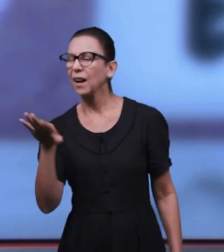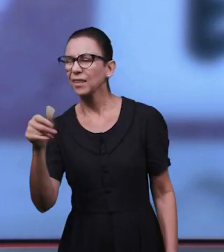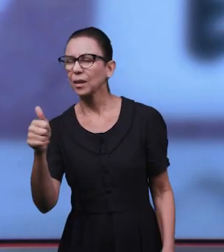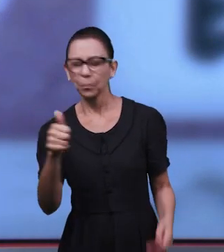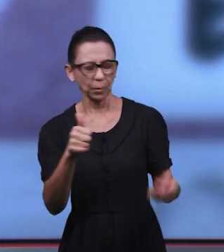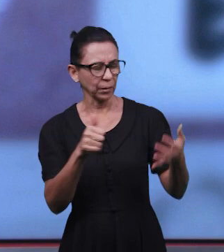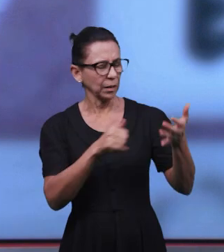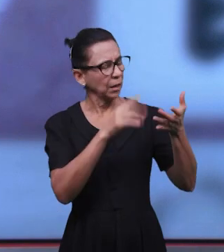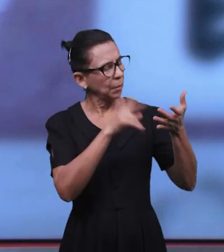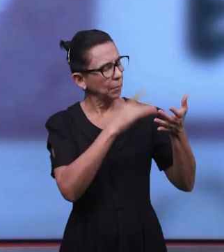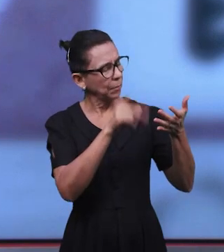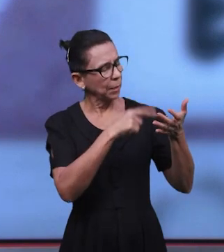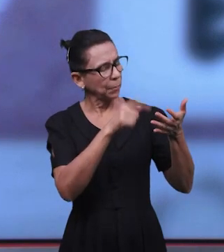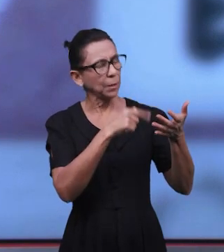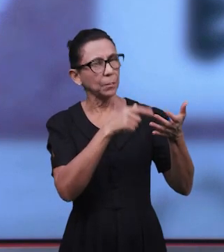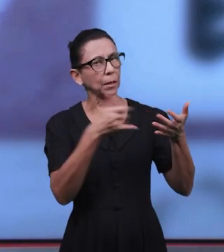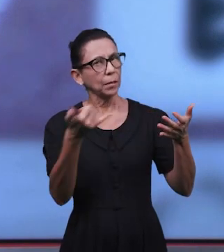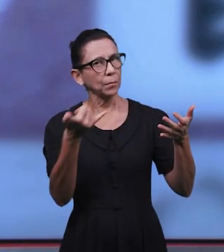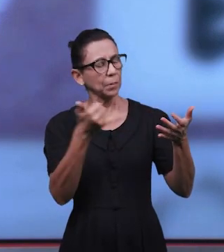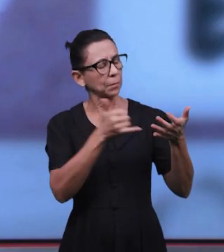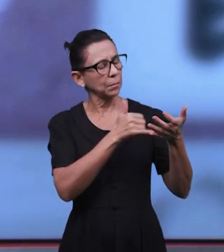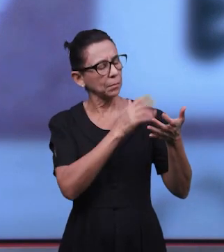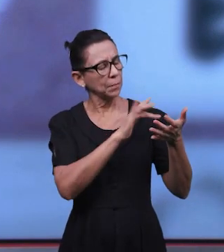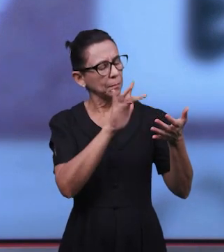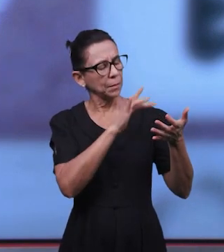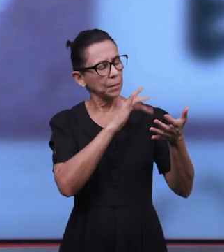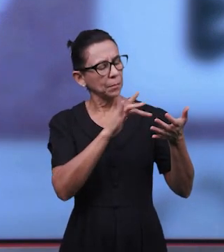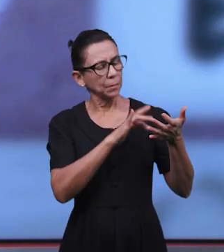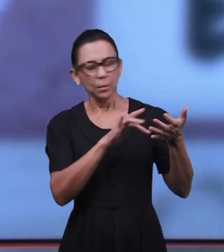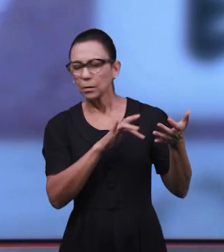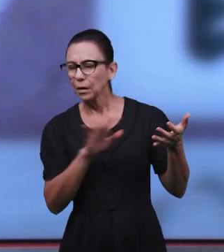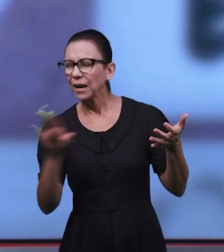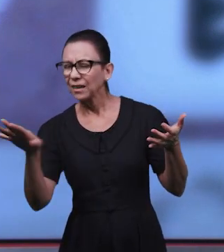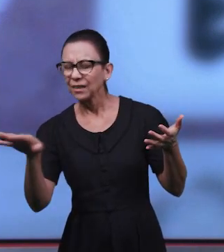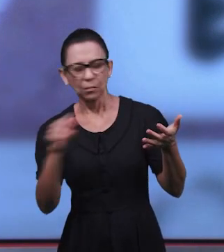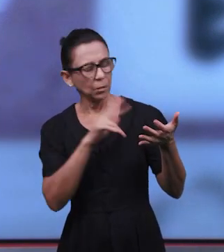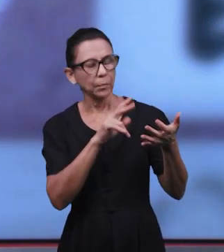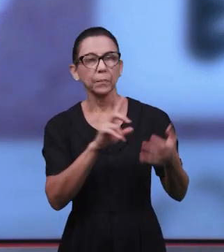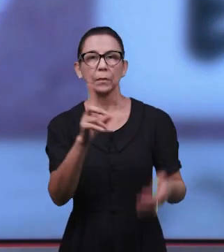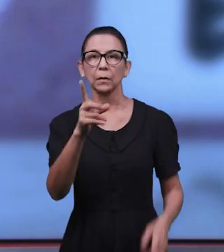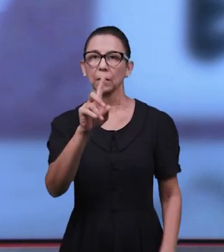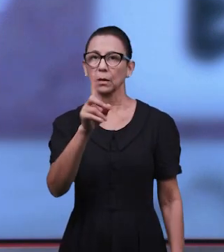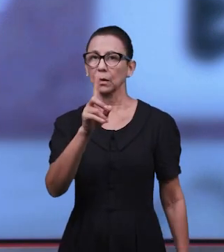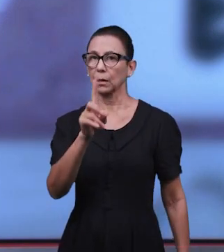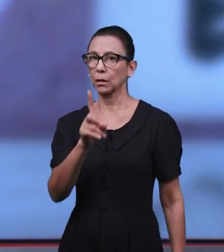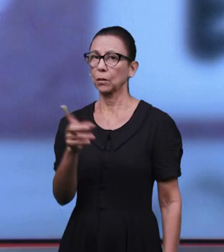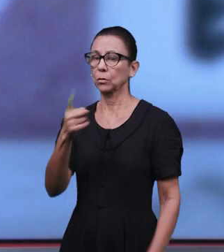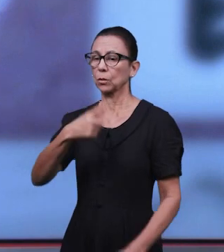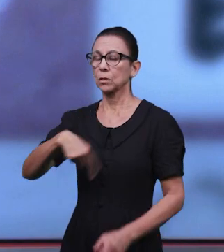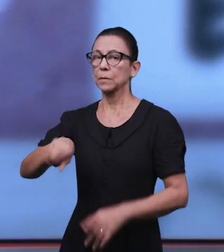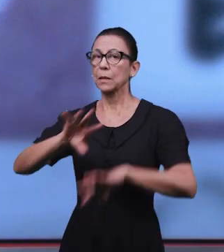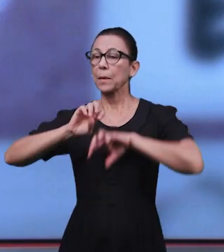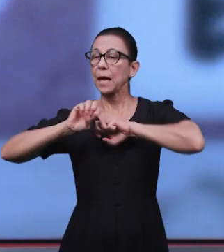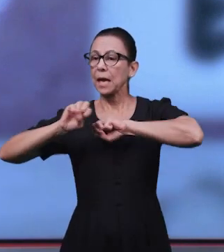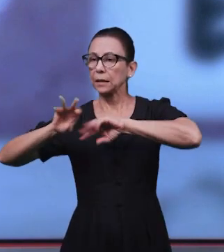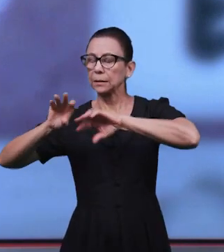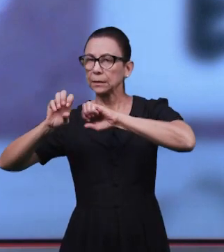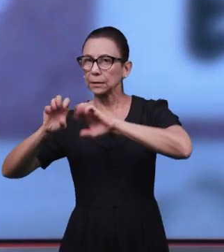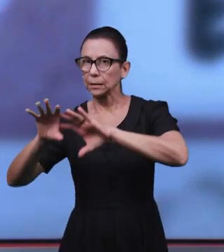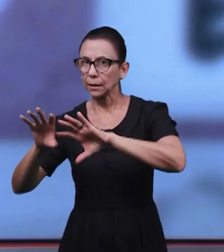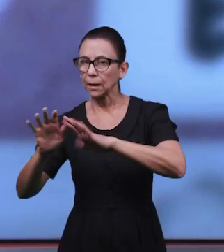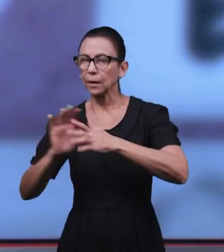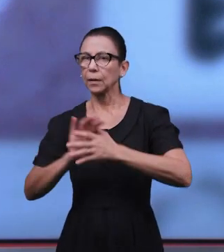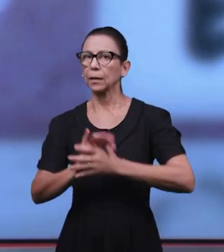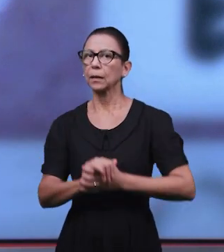do celular. Acolher e ensinar a entender os seus próprios sentimentos possibilitará que compreendam